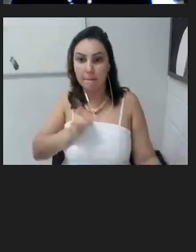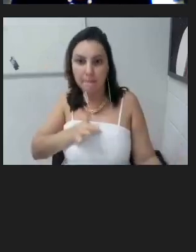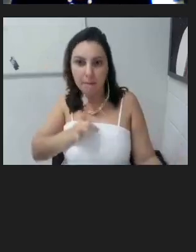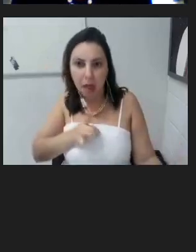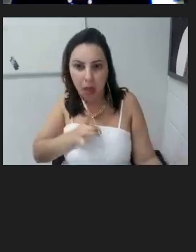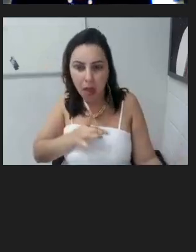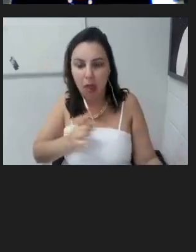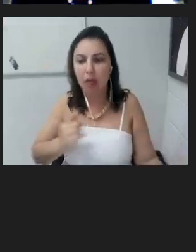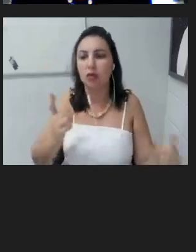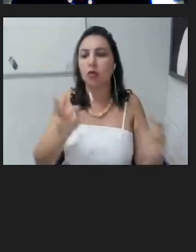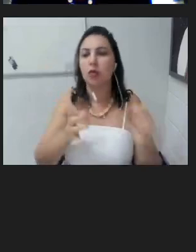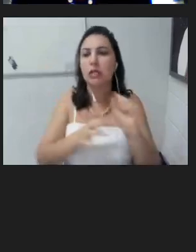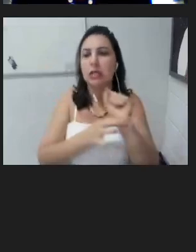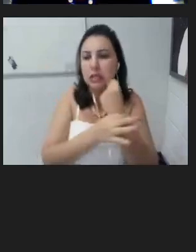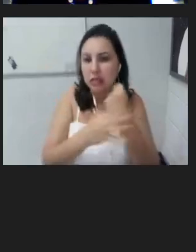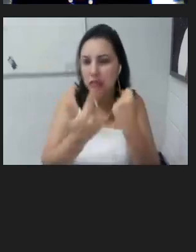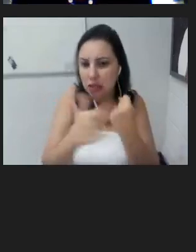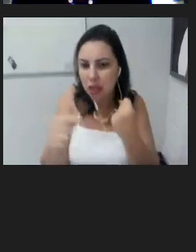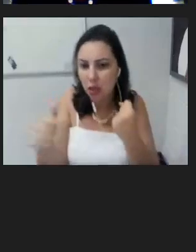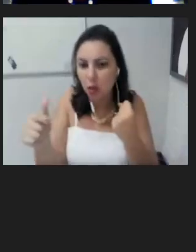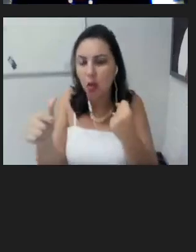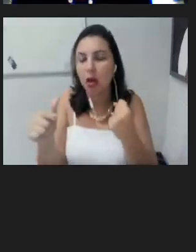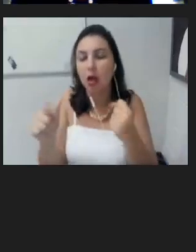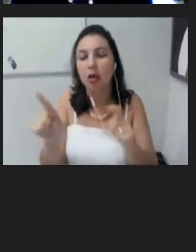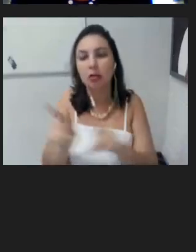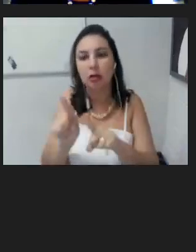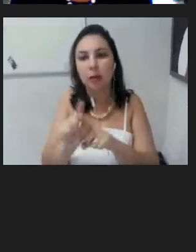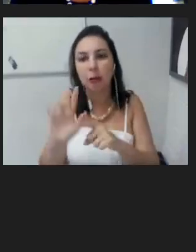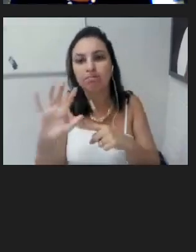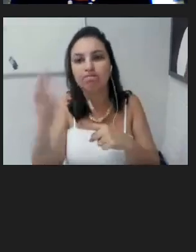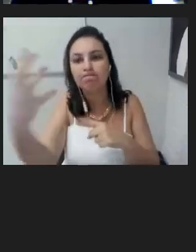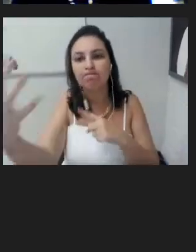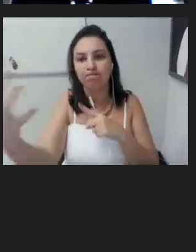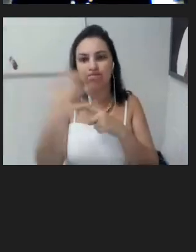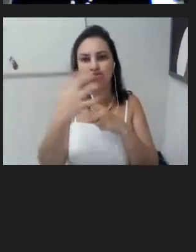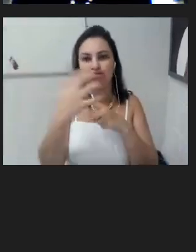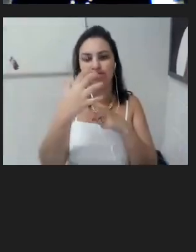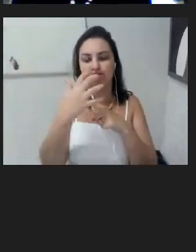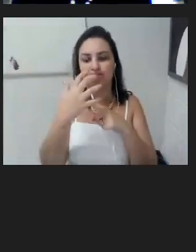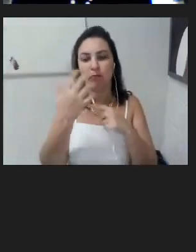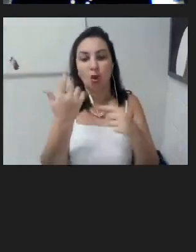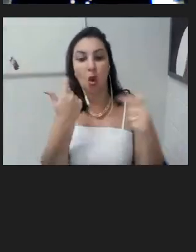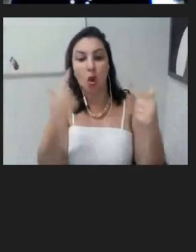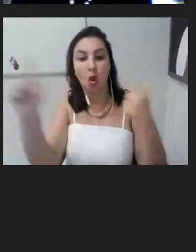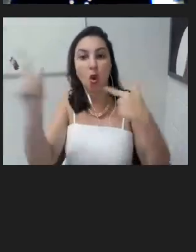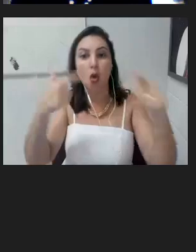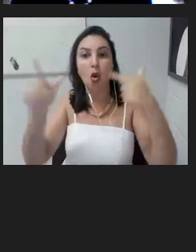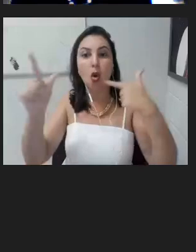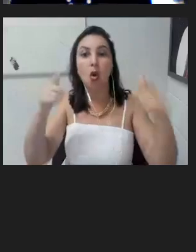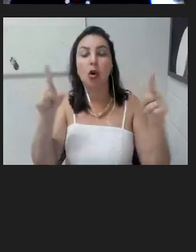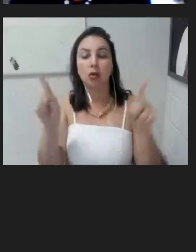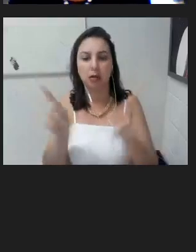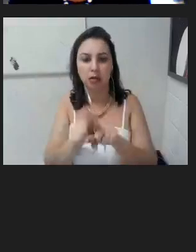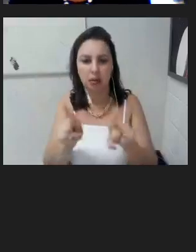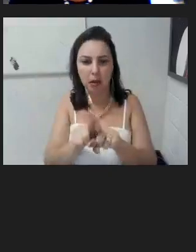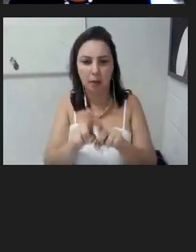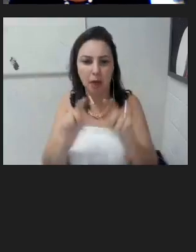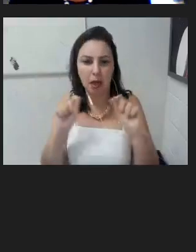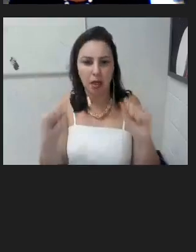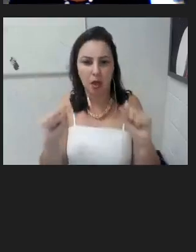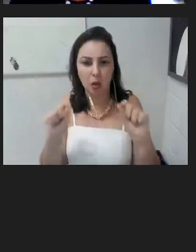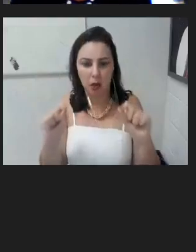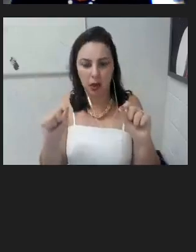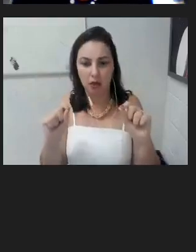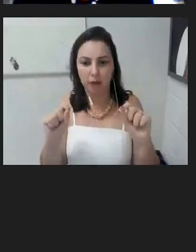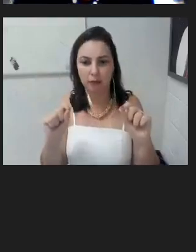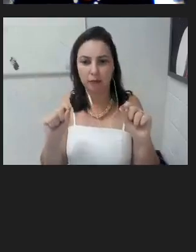medo, insegurança, a situações de ameaça. E outras que são mais cotidianas,